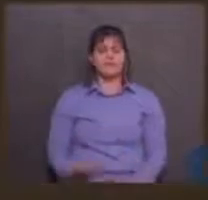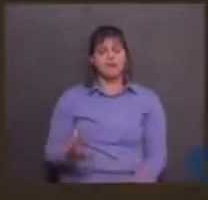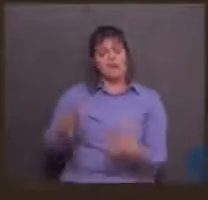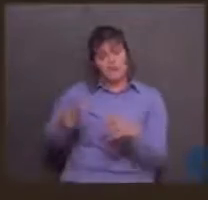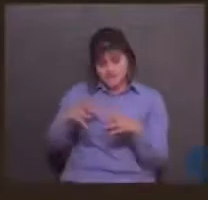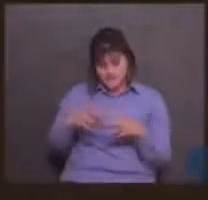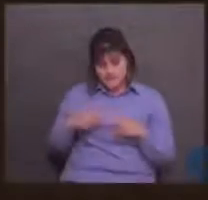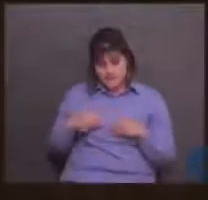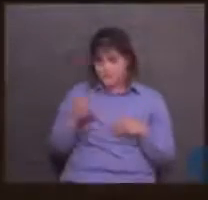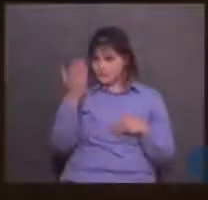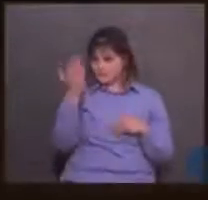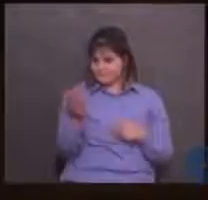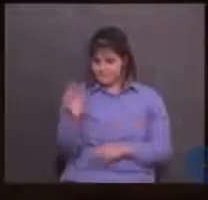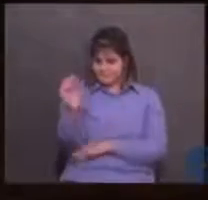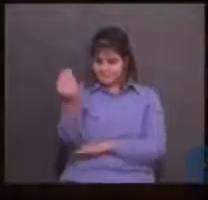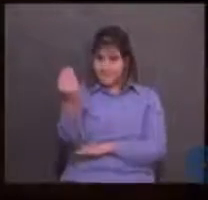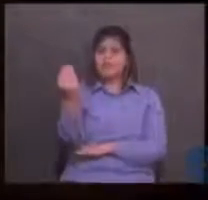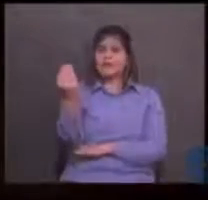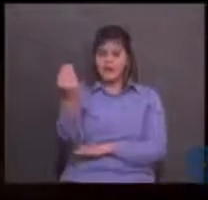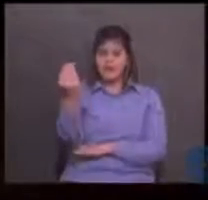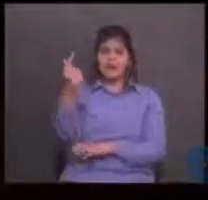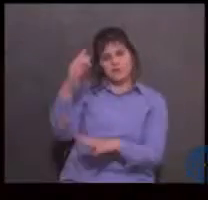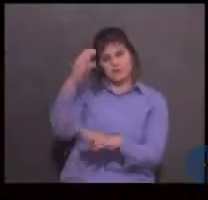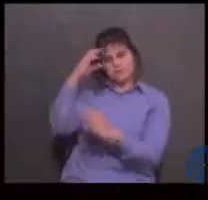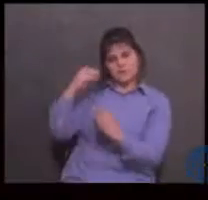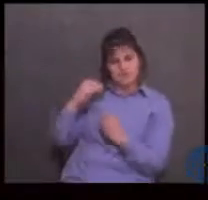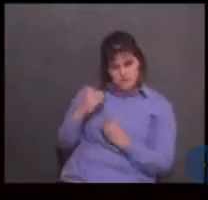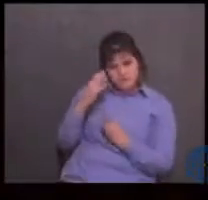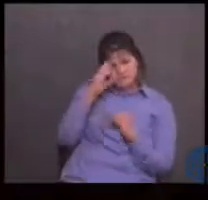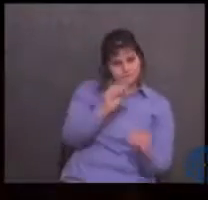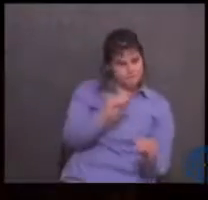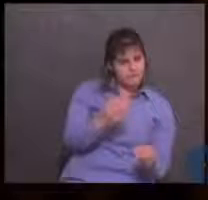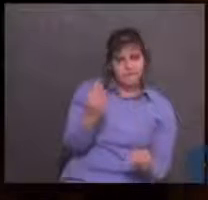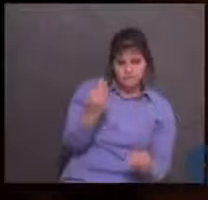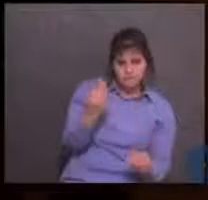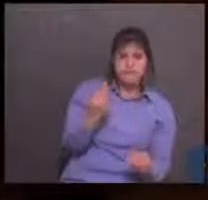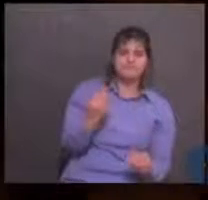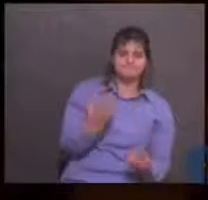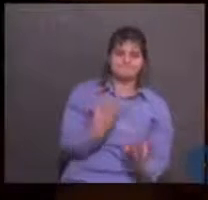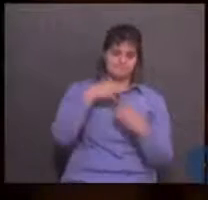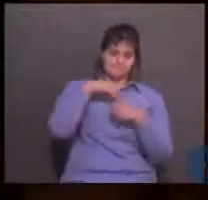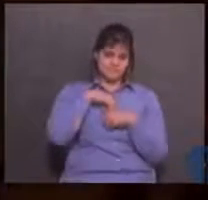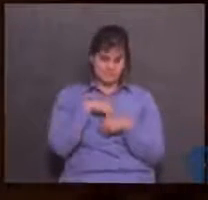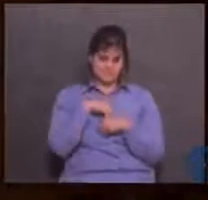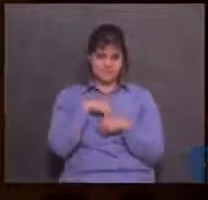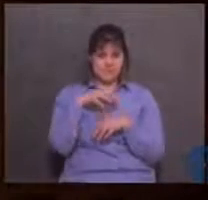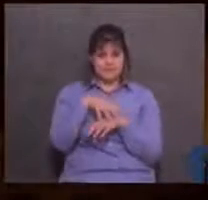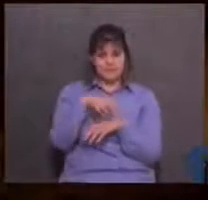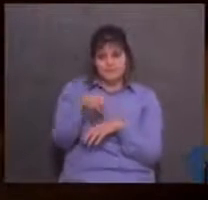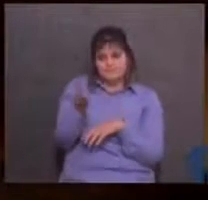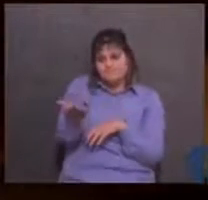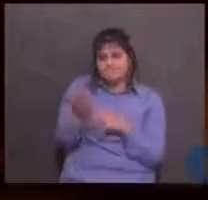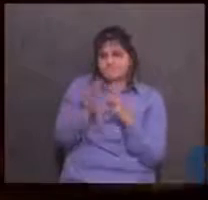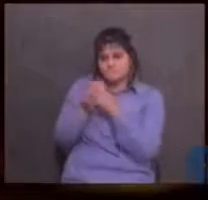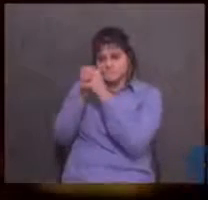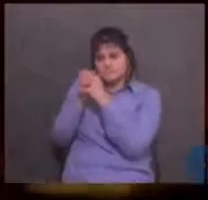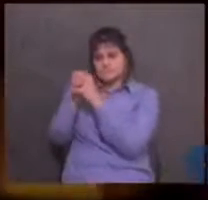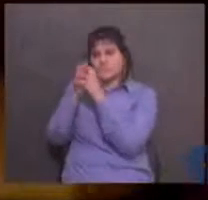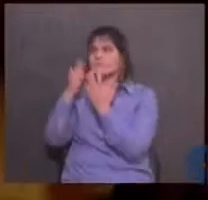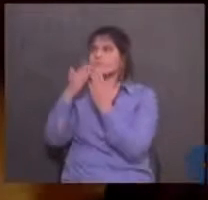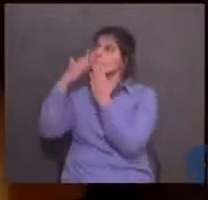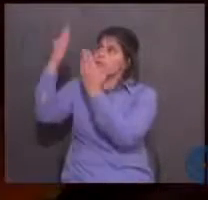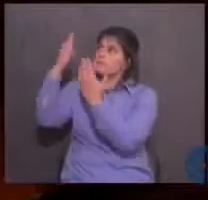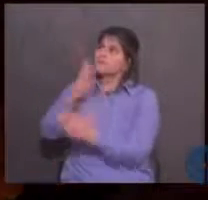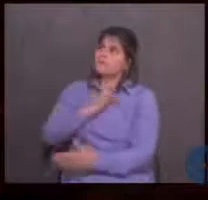disponhamos-nos a acolher a sua mensagem e, por sua intercessão, peçamos ao Senhor que aumente a nossa